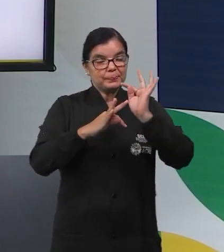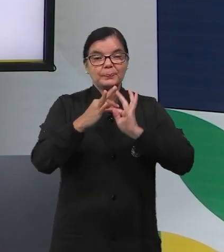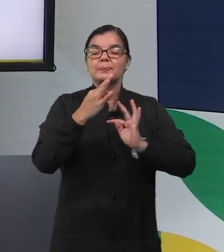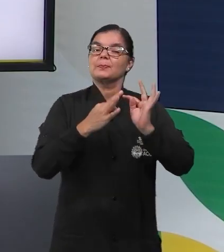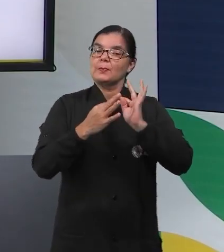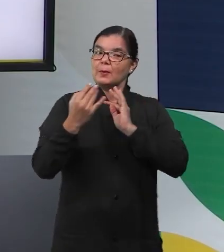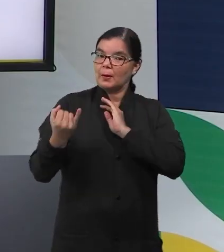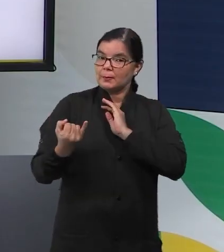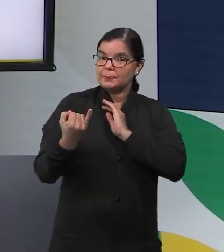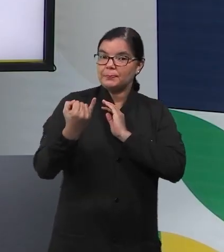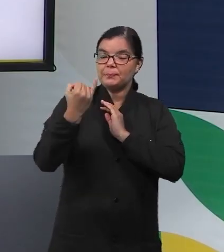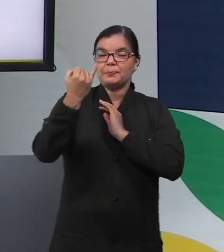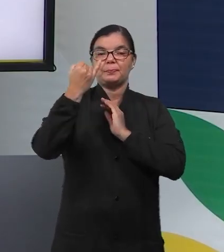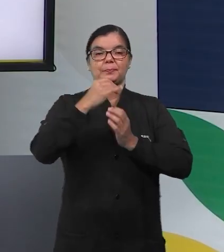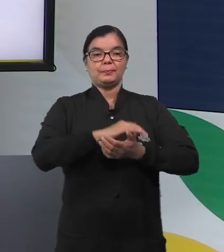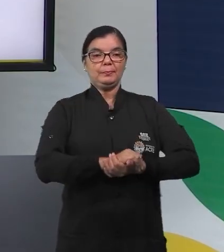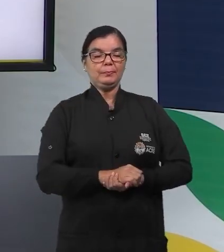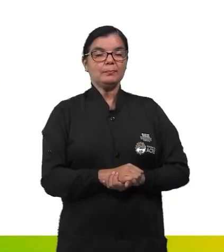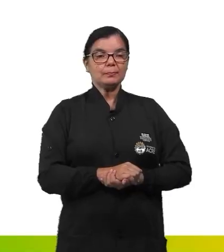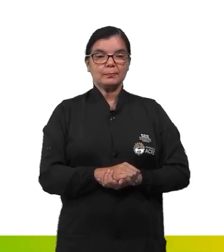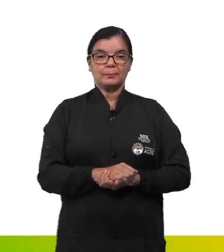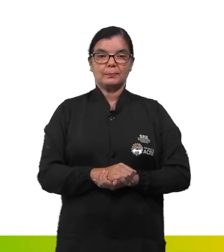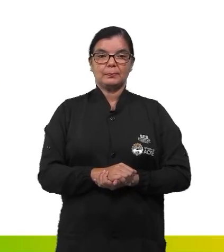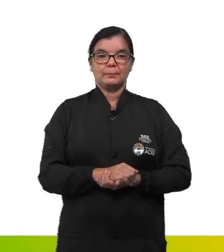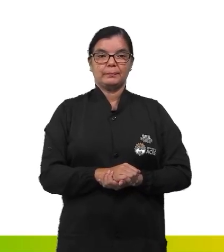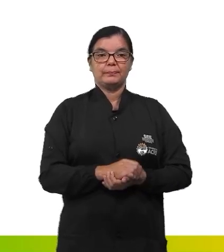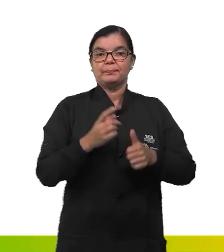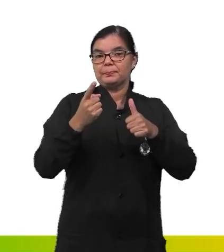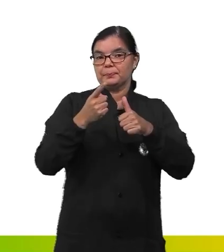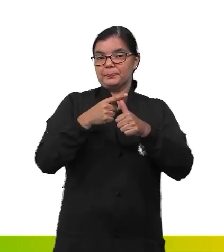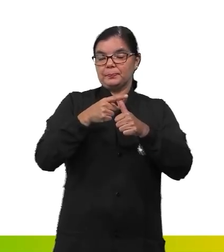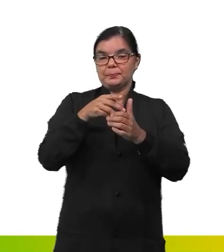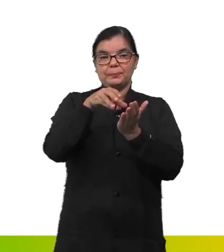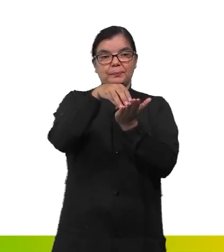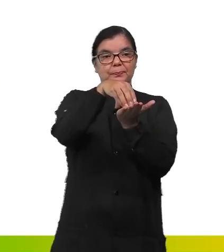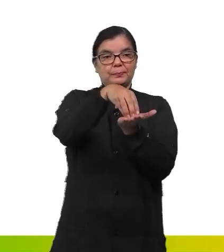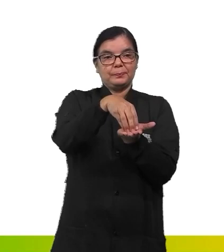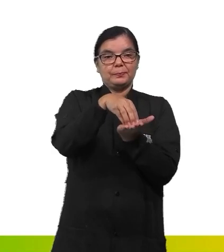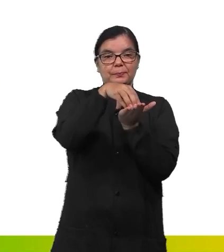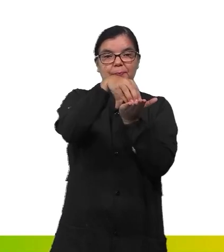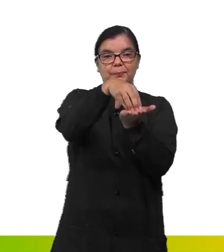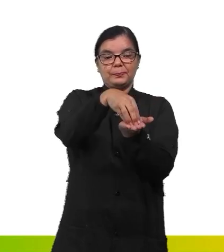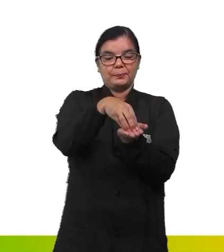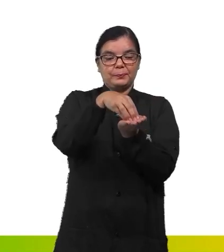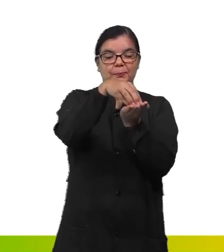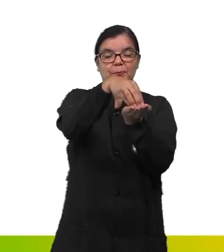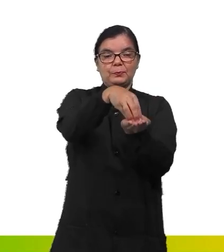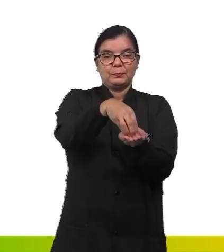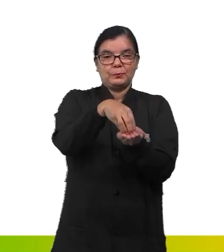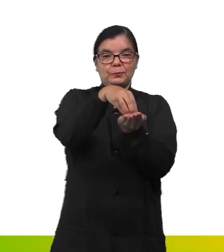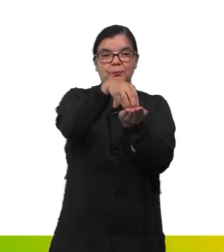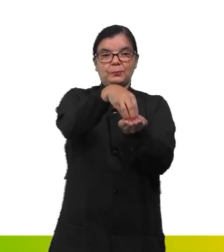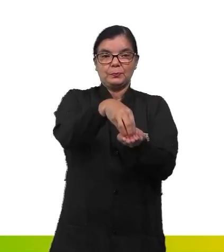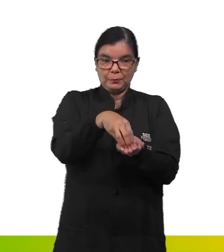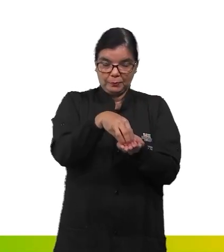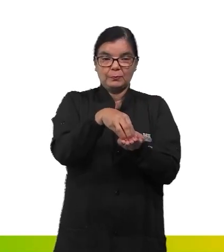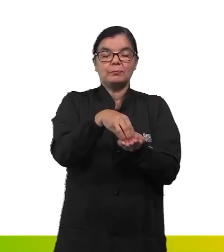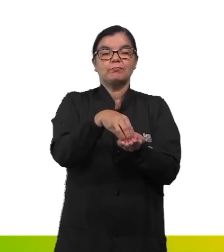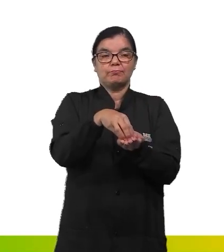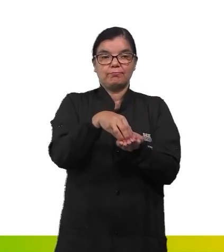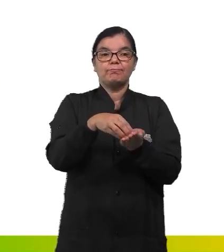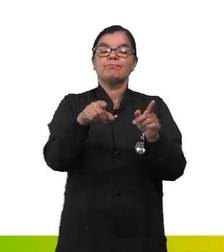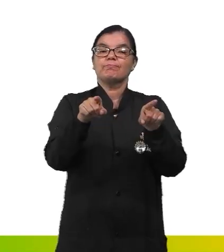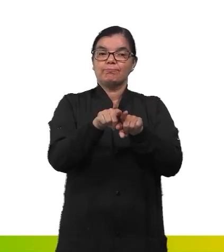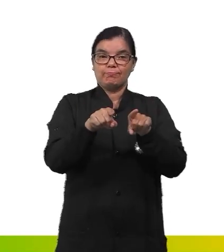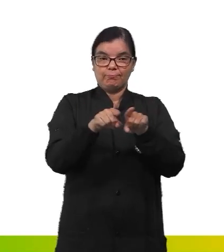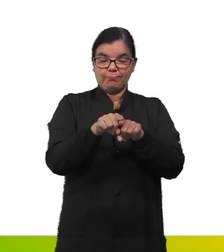eram grandiosas. Vamos a elas. A caravela, gente, olha aí, a